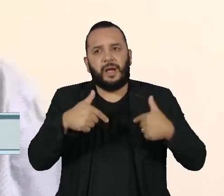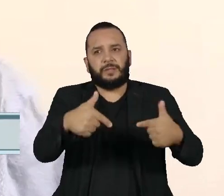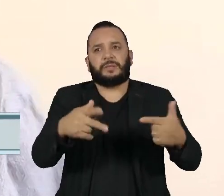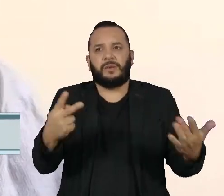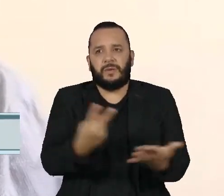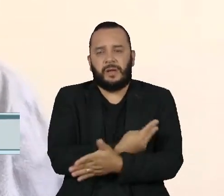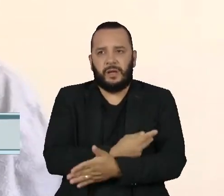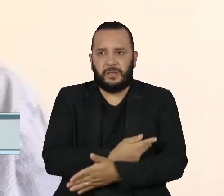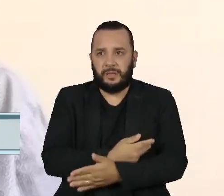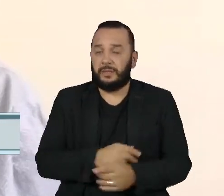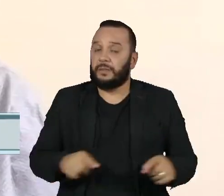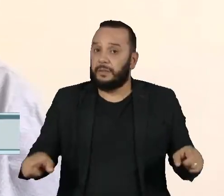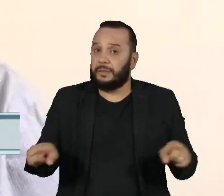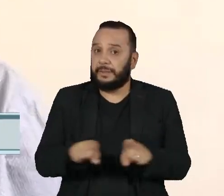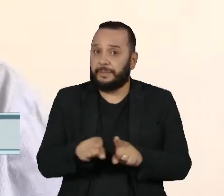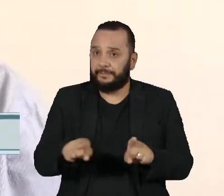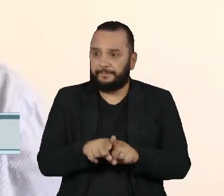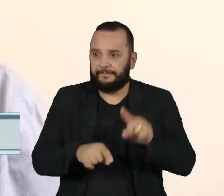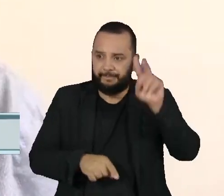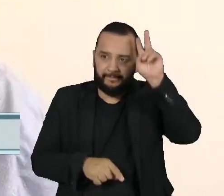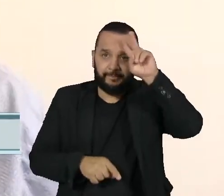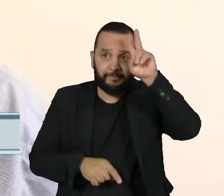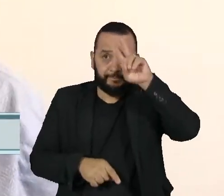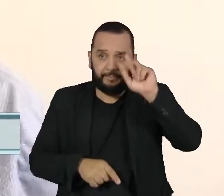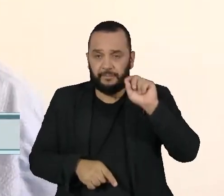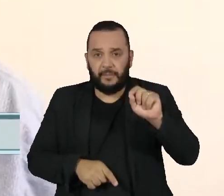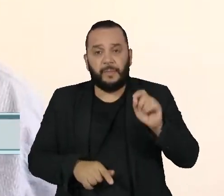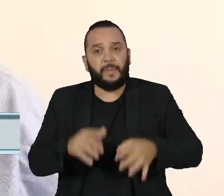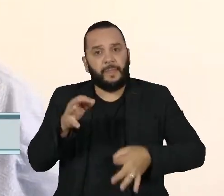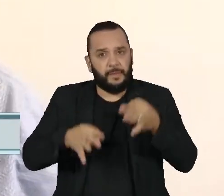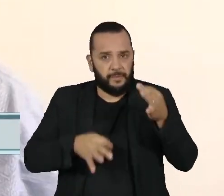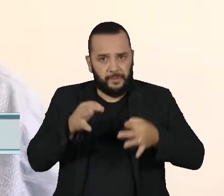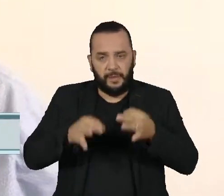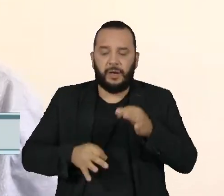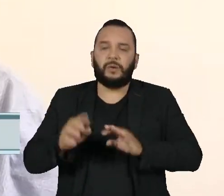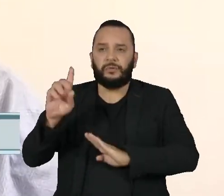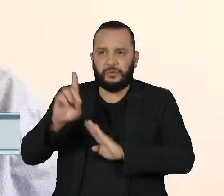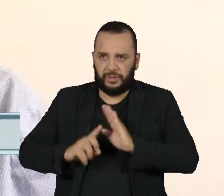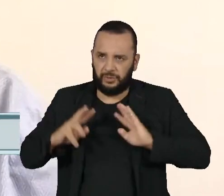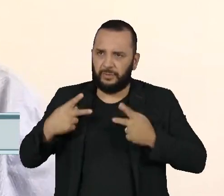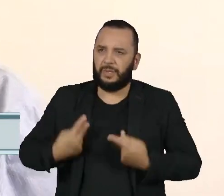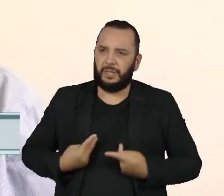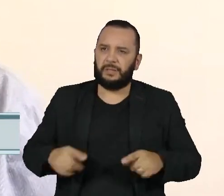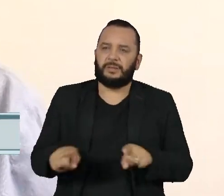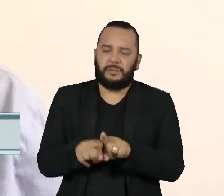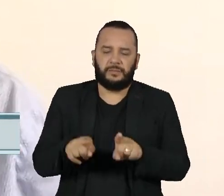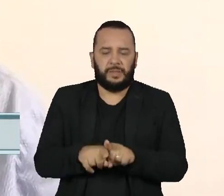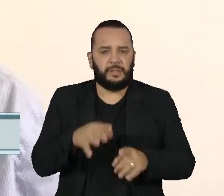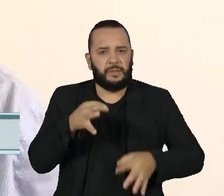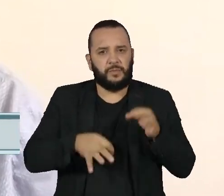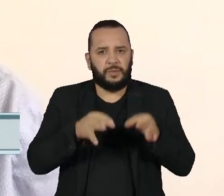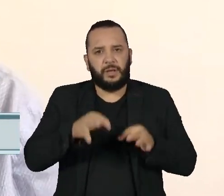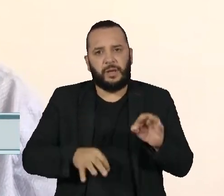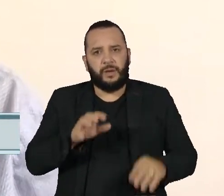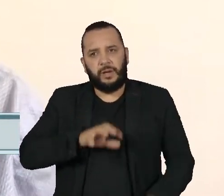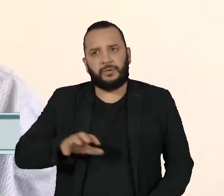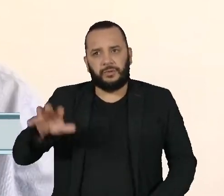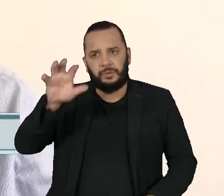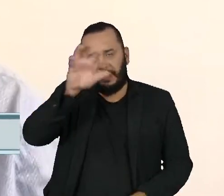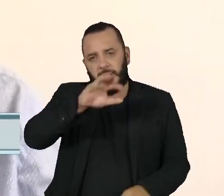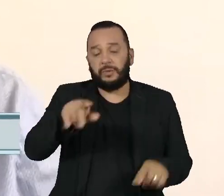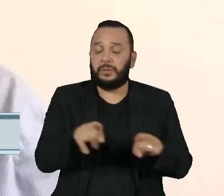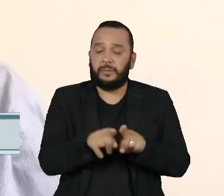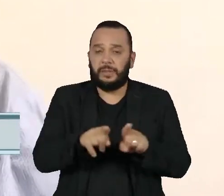lembrar que daí nós temos, além dos tribunais de direitos humanos, enfim, regionais, nós temos a Corte Internacional